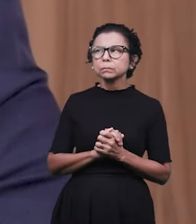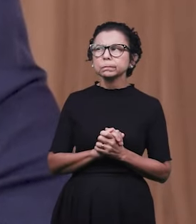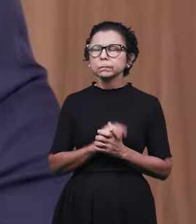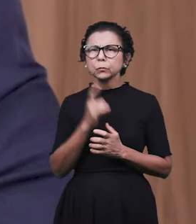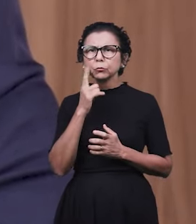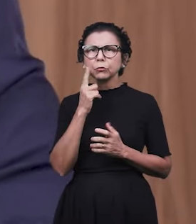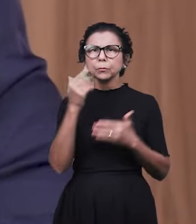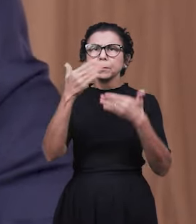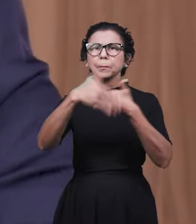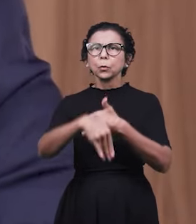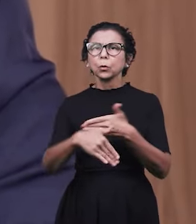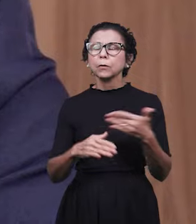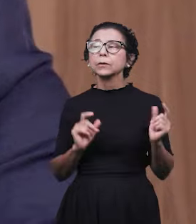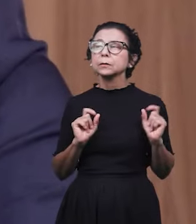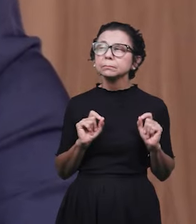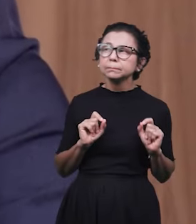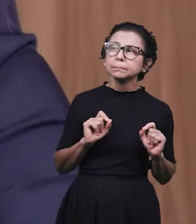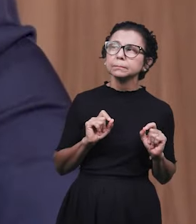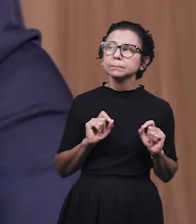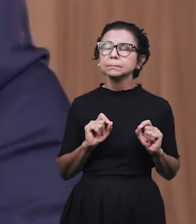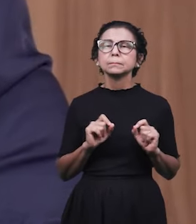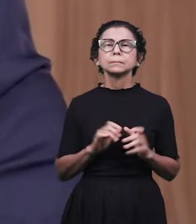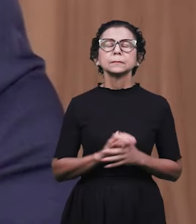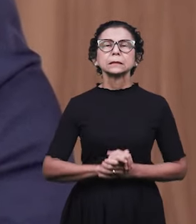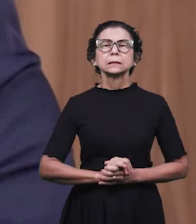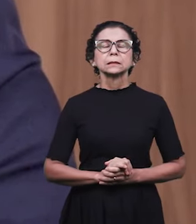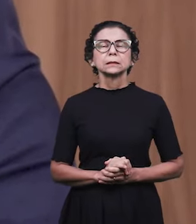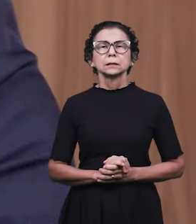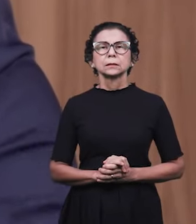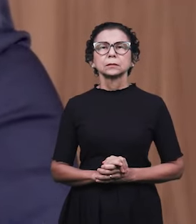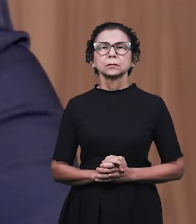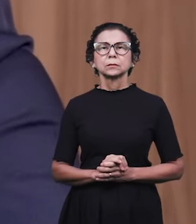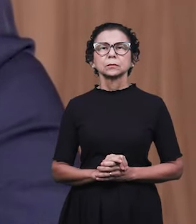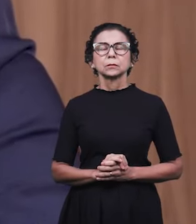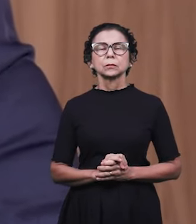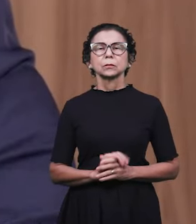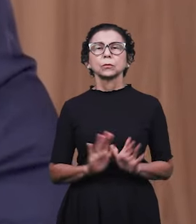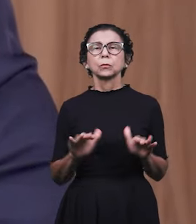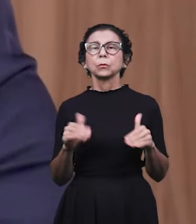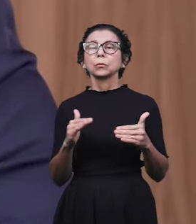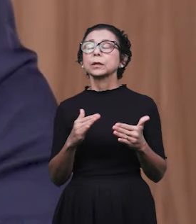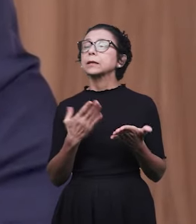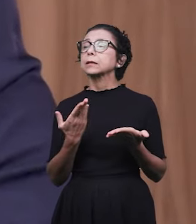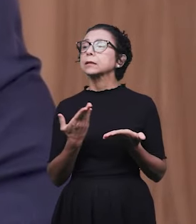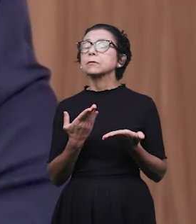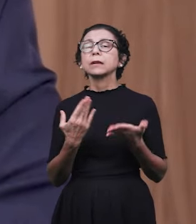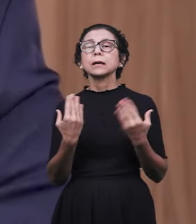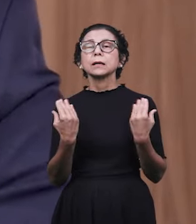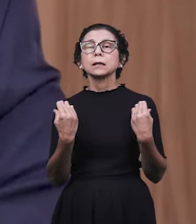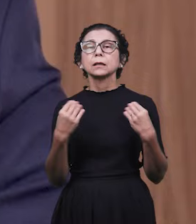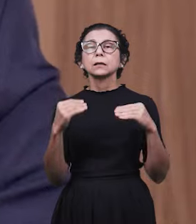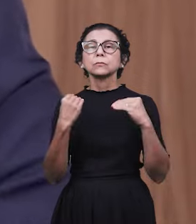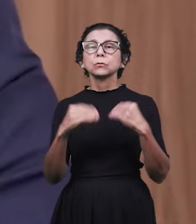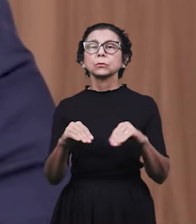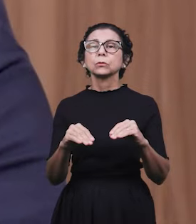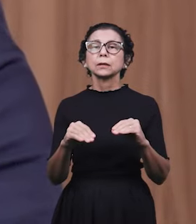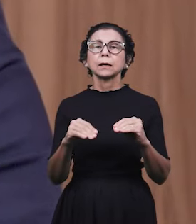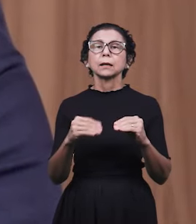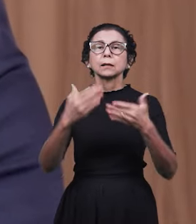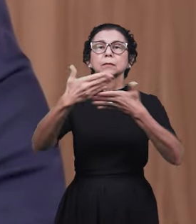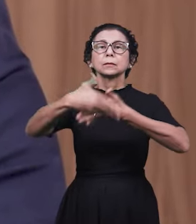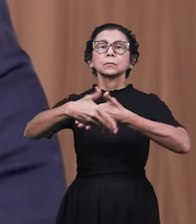prova. Eu vou olhar. Então, dentro da parte de exatas, você vai ver o que vai cair. Dentro daquilo ali, você vai